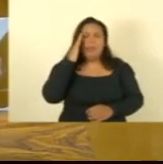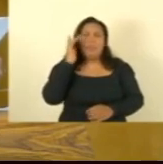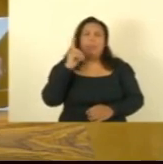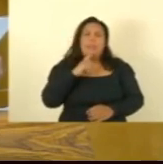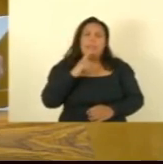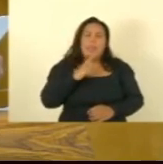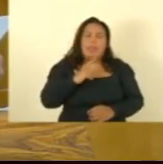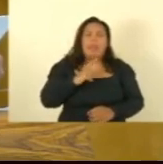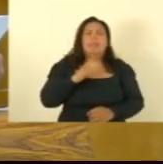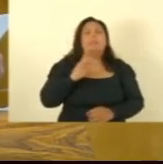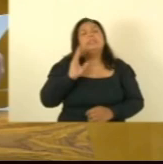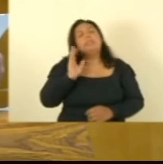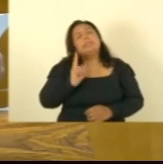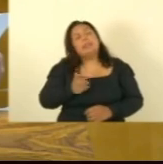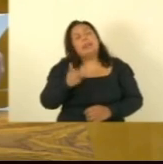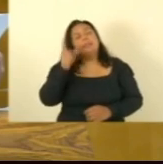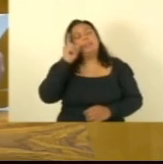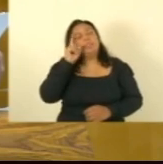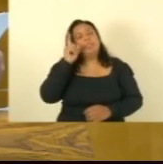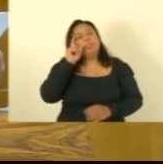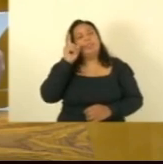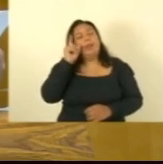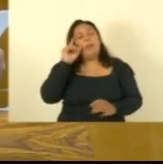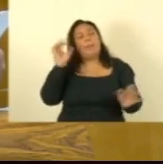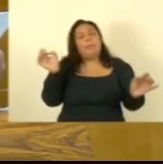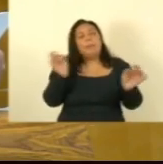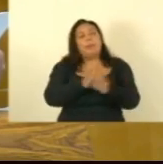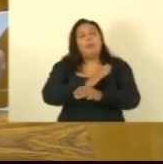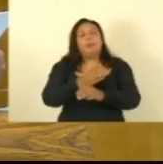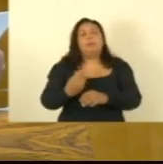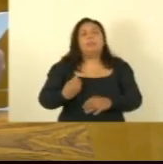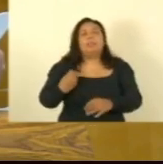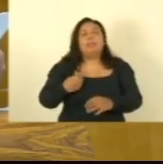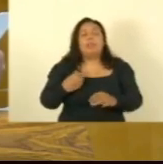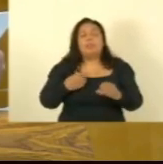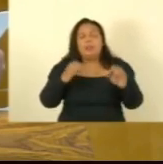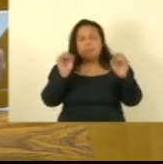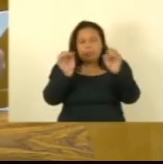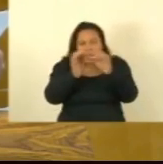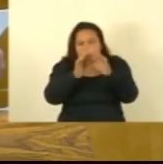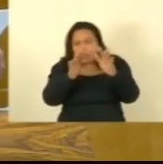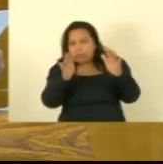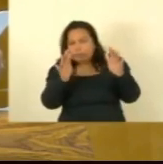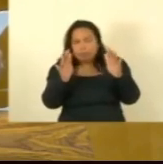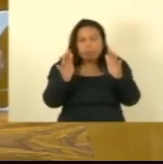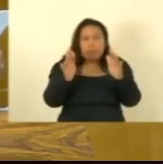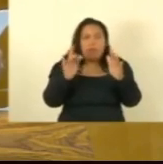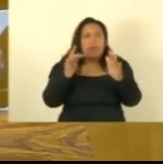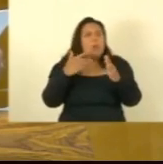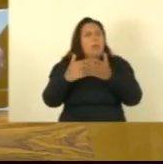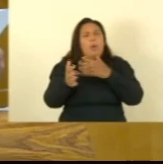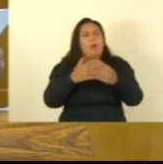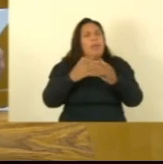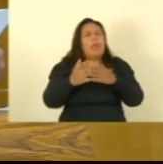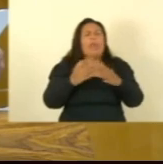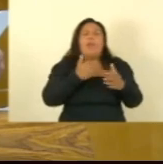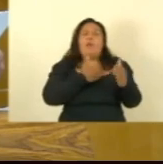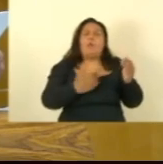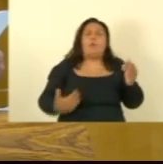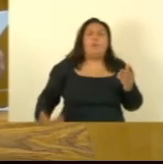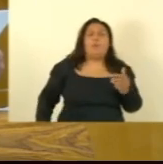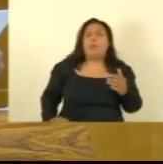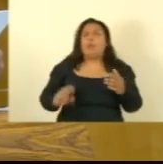está diariamente pronta e presente para o seu mistério, independente de governos e